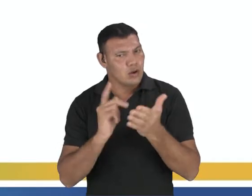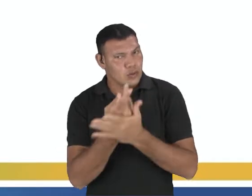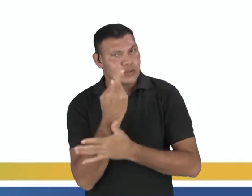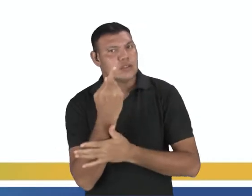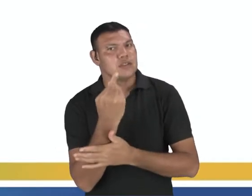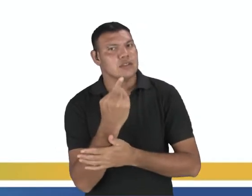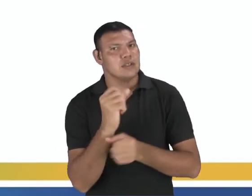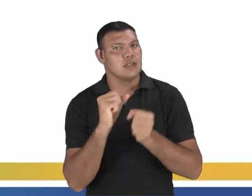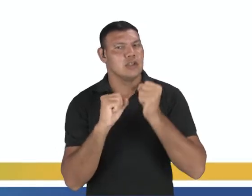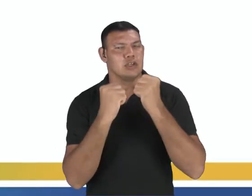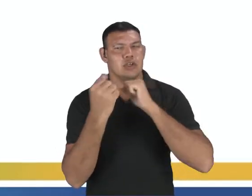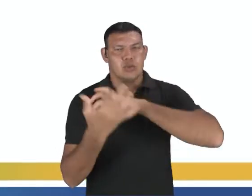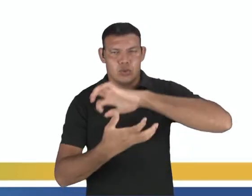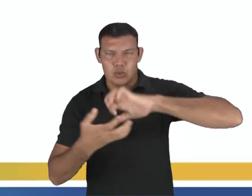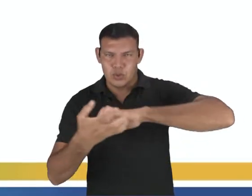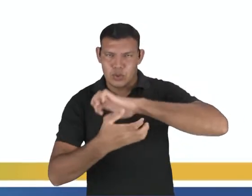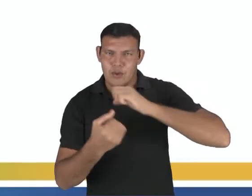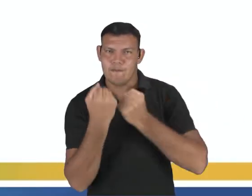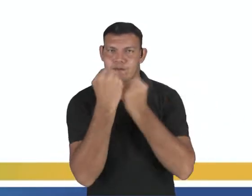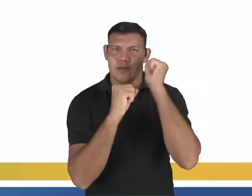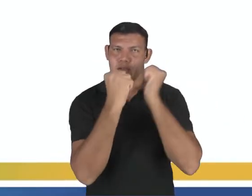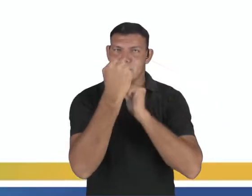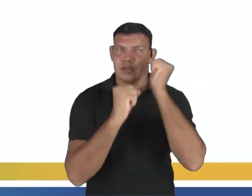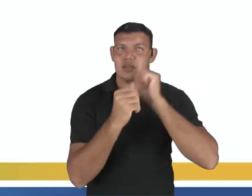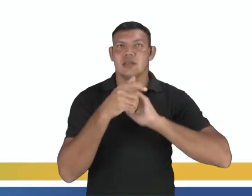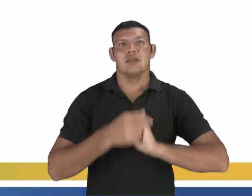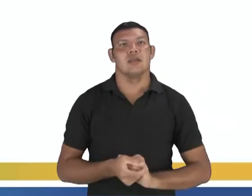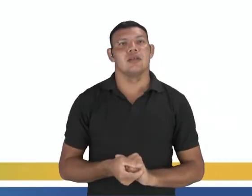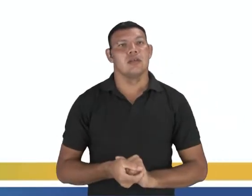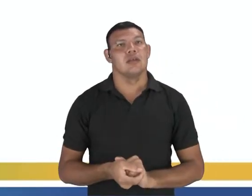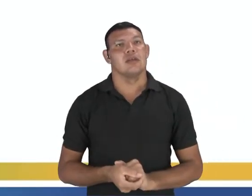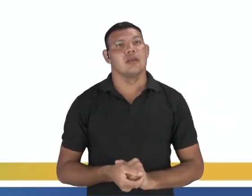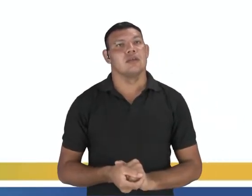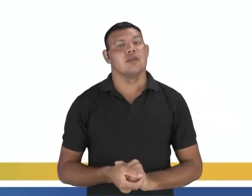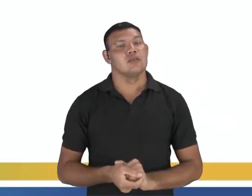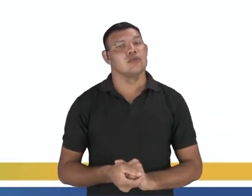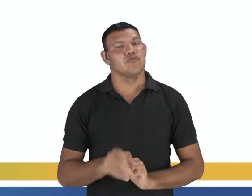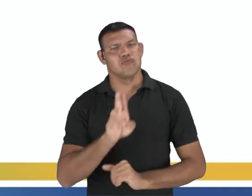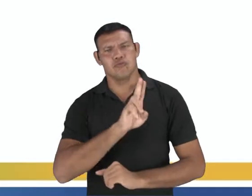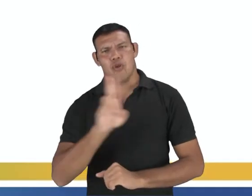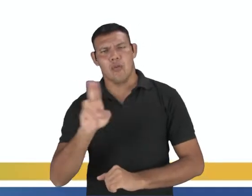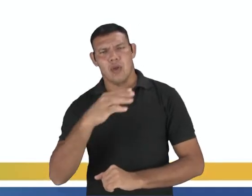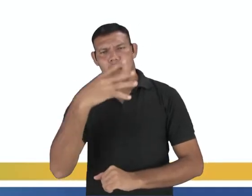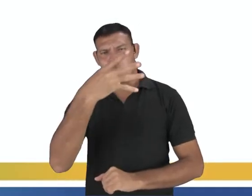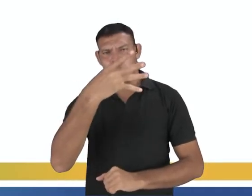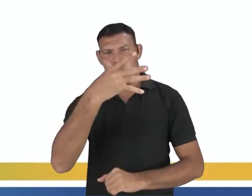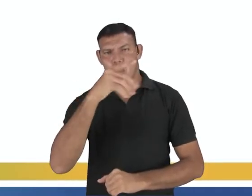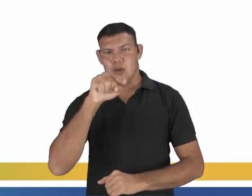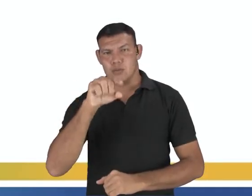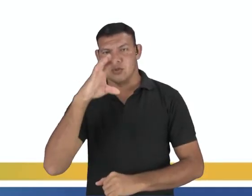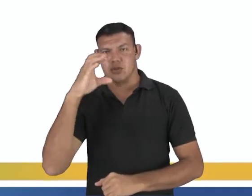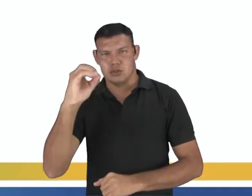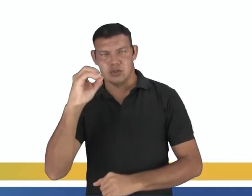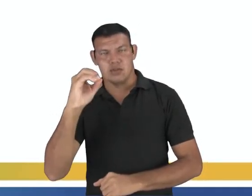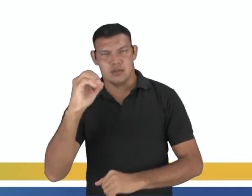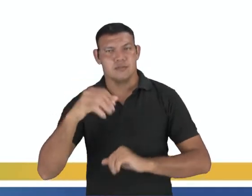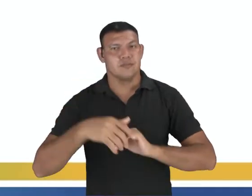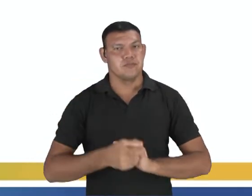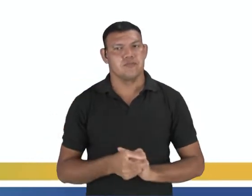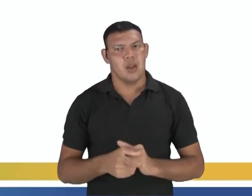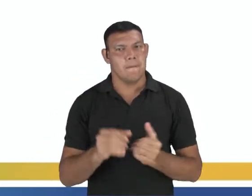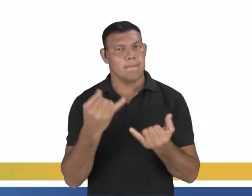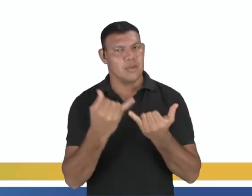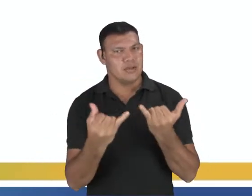de transformações se convencionou chamar 4.0 em referência à potência dos motores.